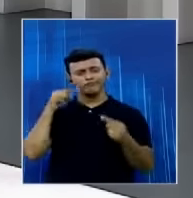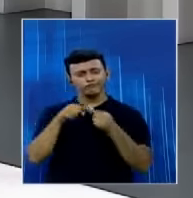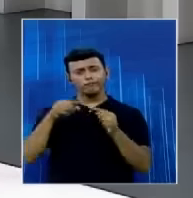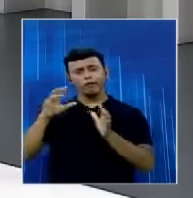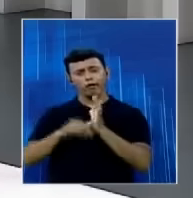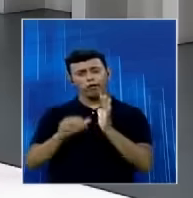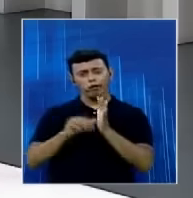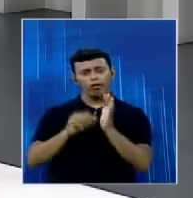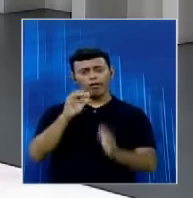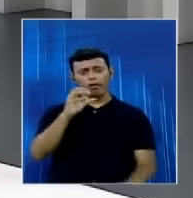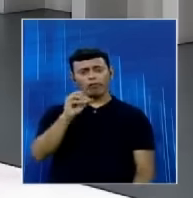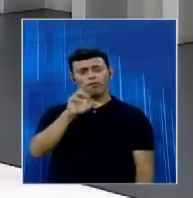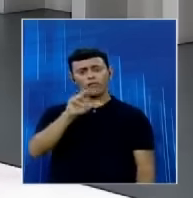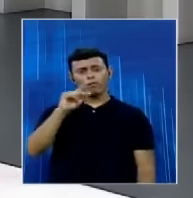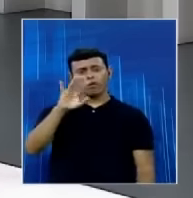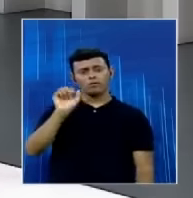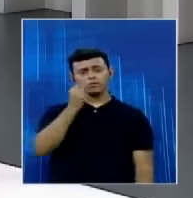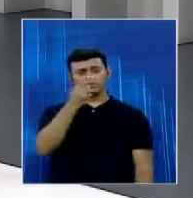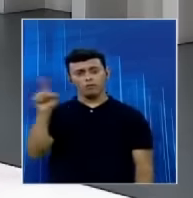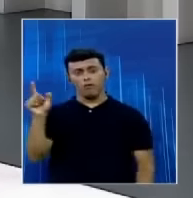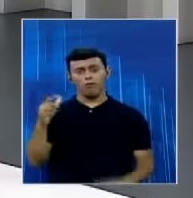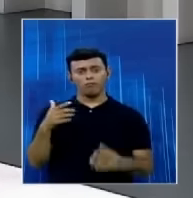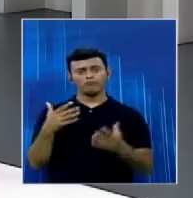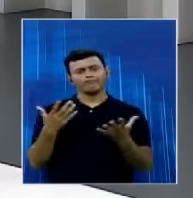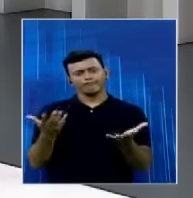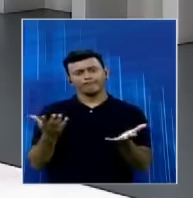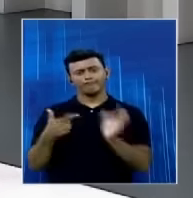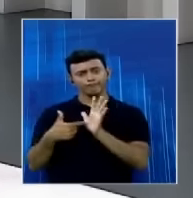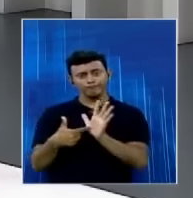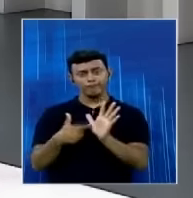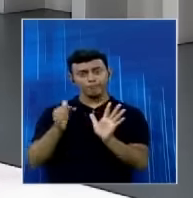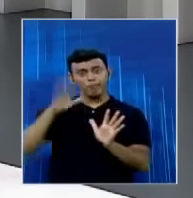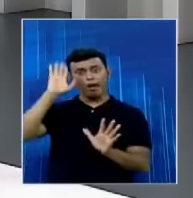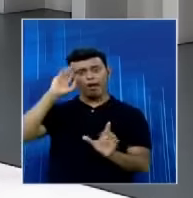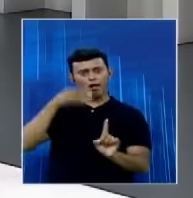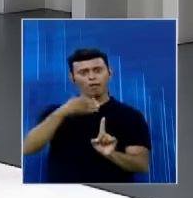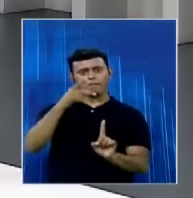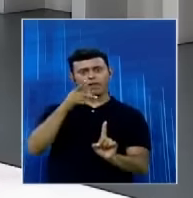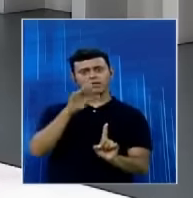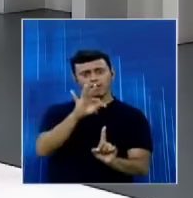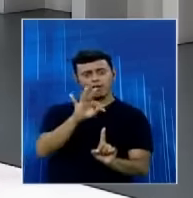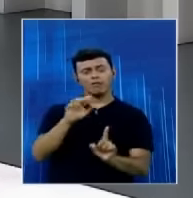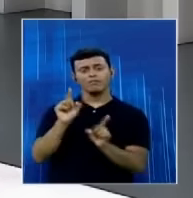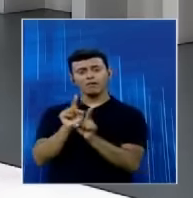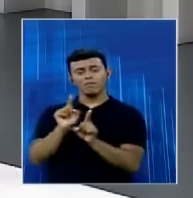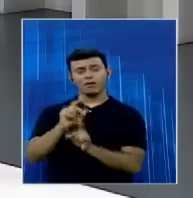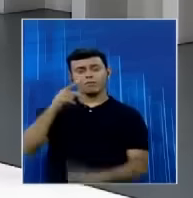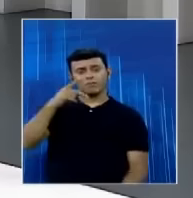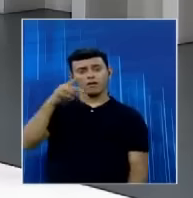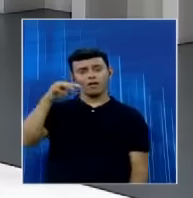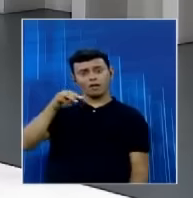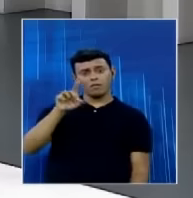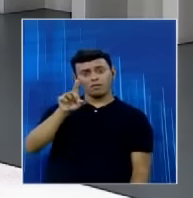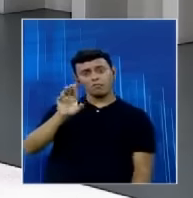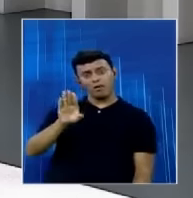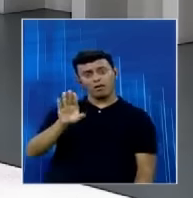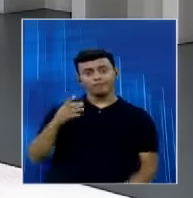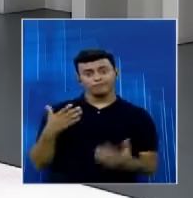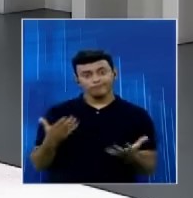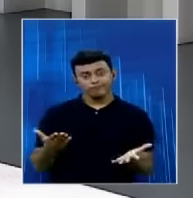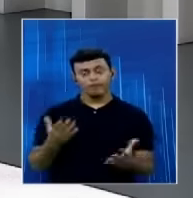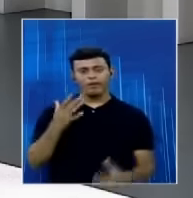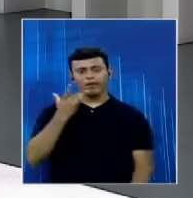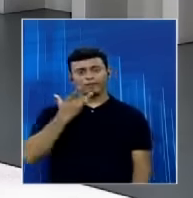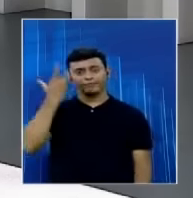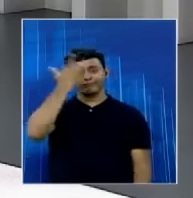uma corrupção que está ligada basicamente ou majoritariamente ao PT e ao PMDB. Então, nesse aspecto, o Haddad perdeu, porque